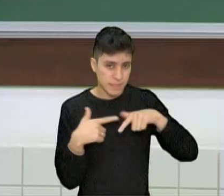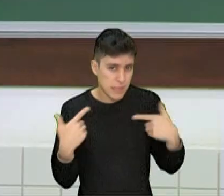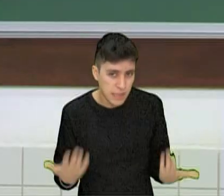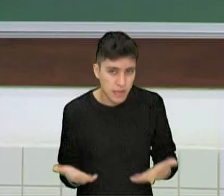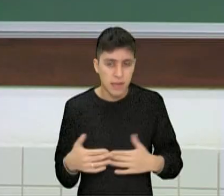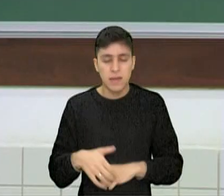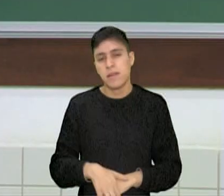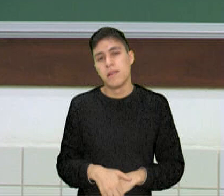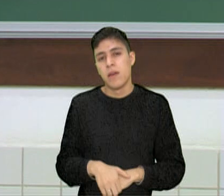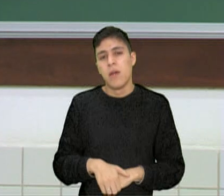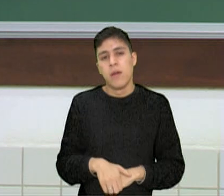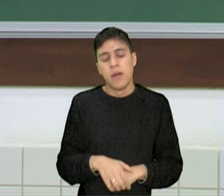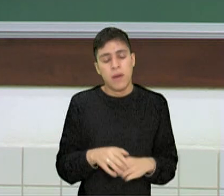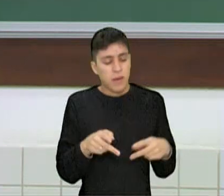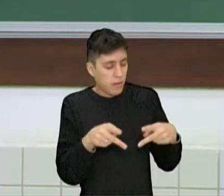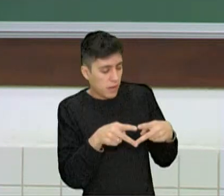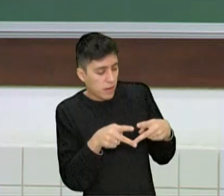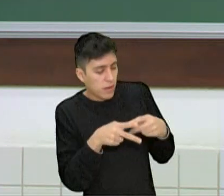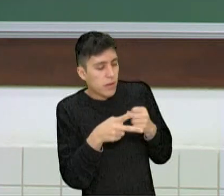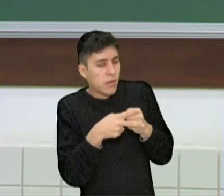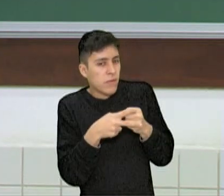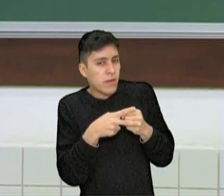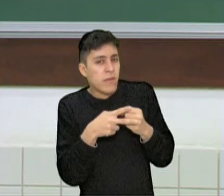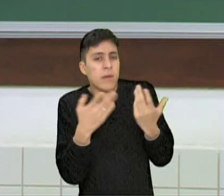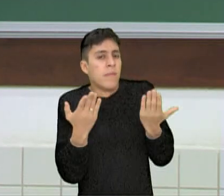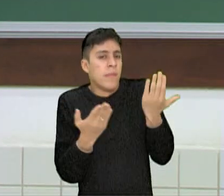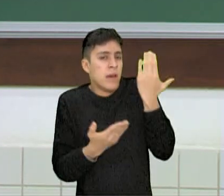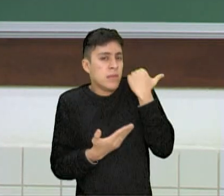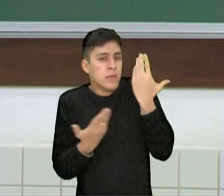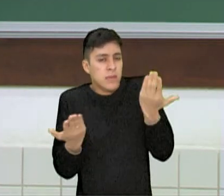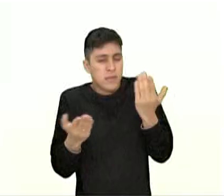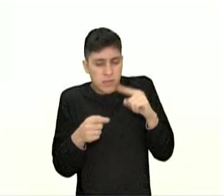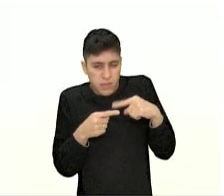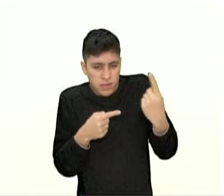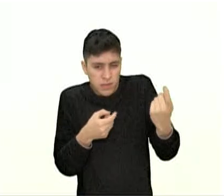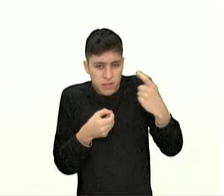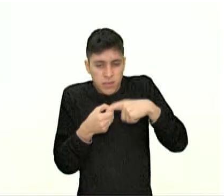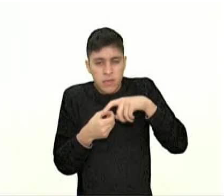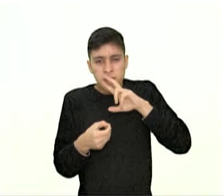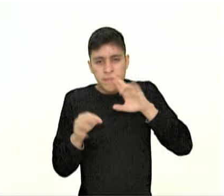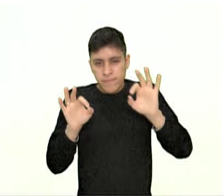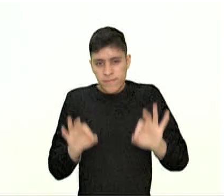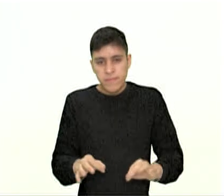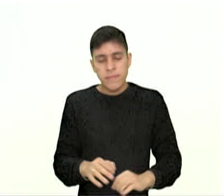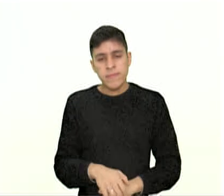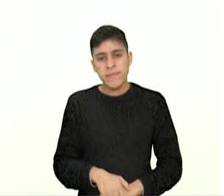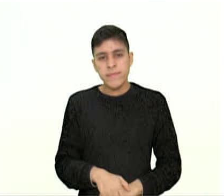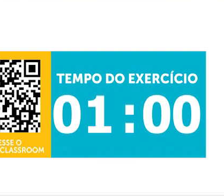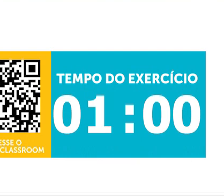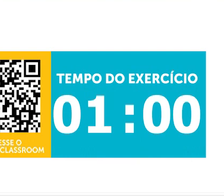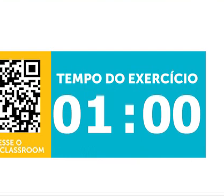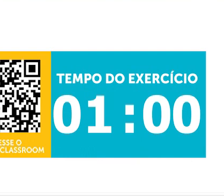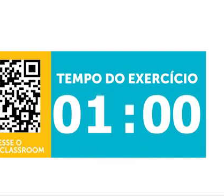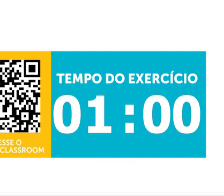aí? Qual dos dois verbos ali está no passado? Já já voltamos com a resposta correta.